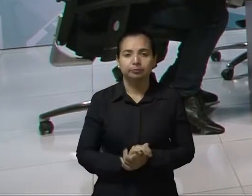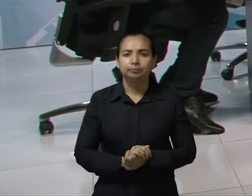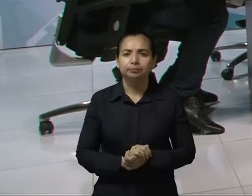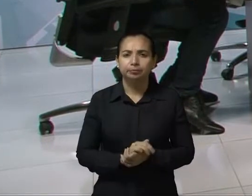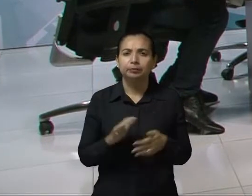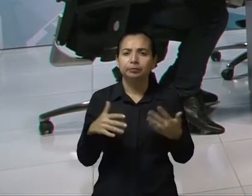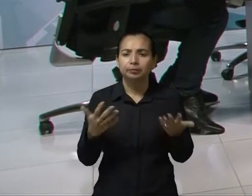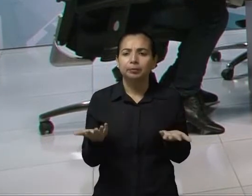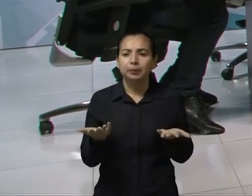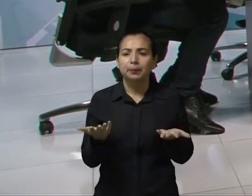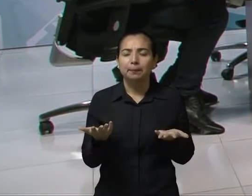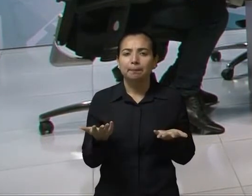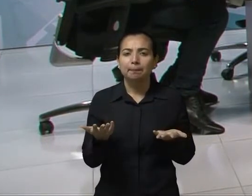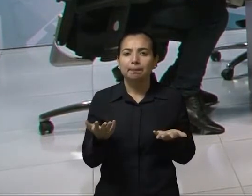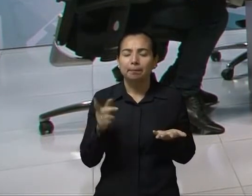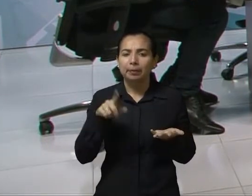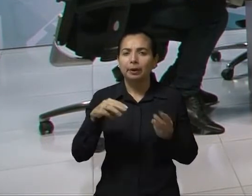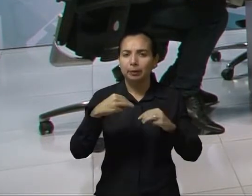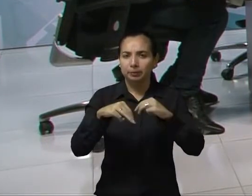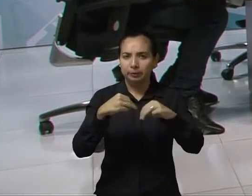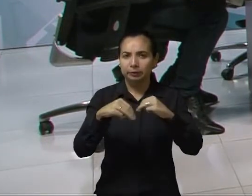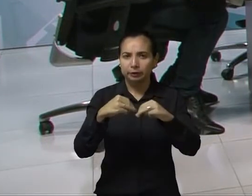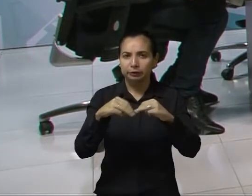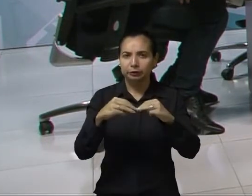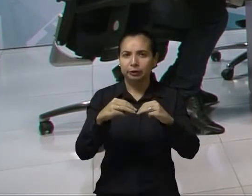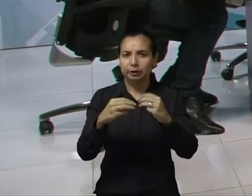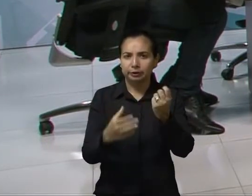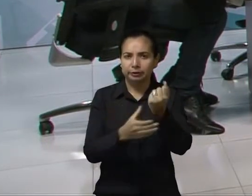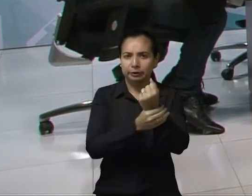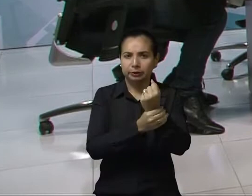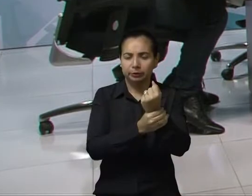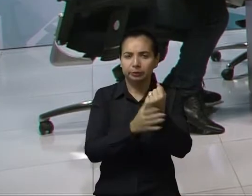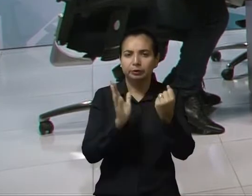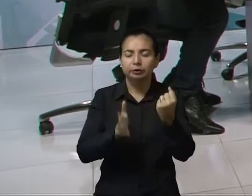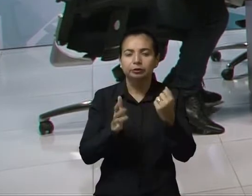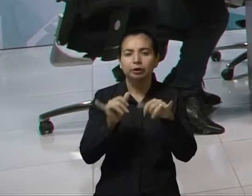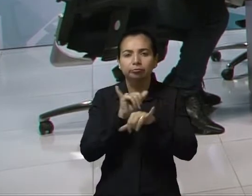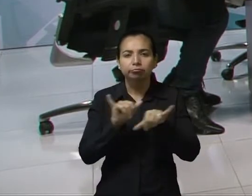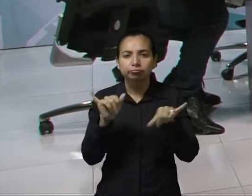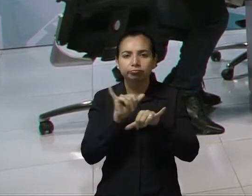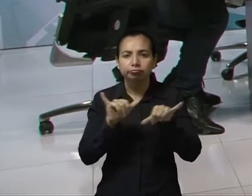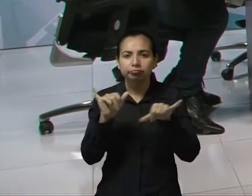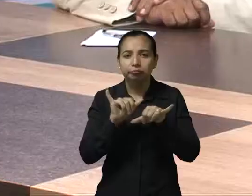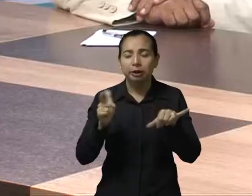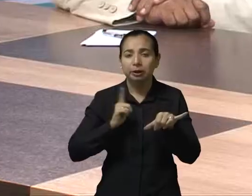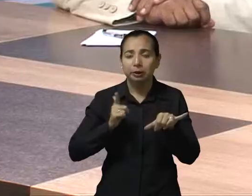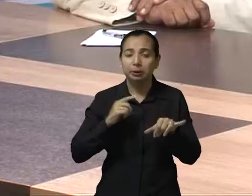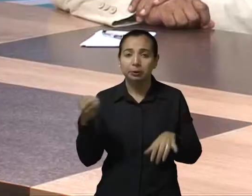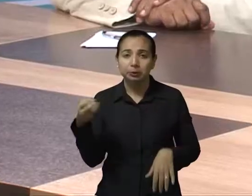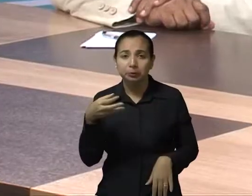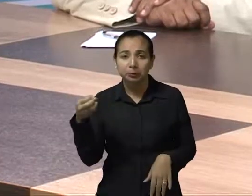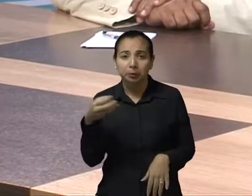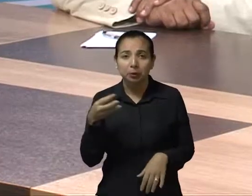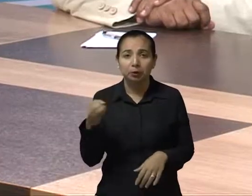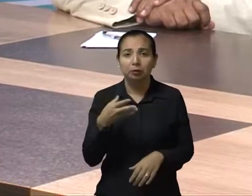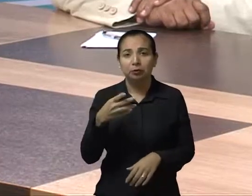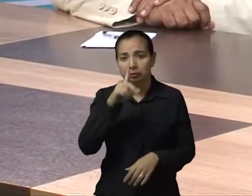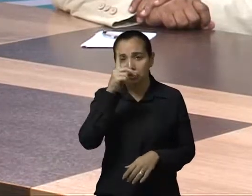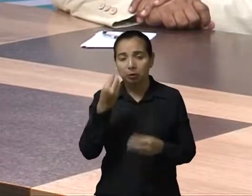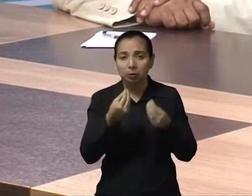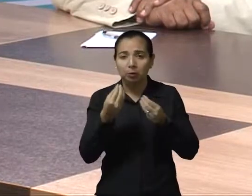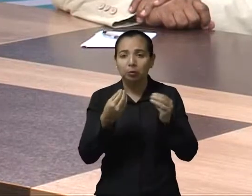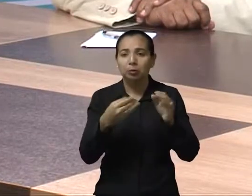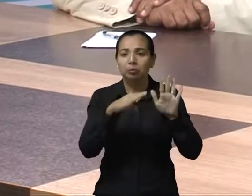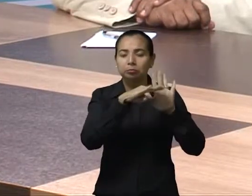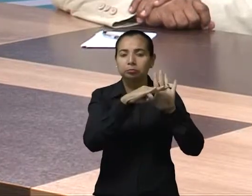criou-se o Ministério da Segurança Pública. Já anuncia-se, portanto, as novas medidas, como, por exemplo, insisto,